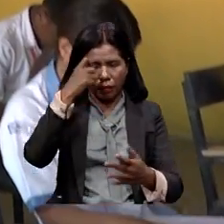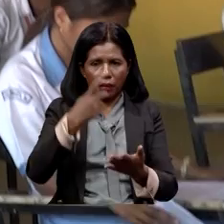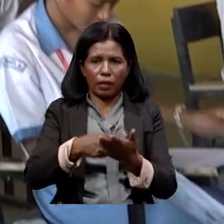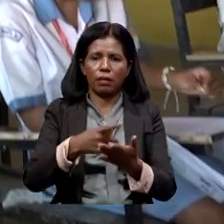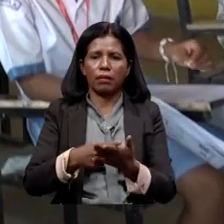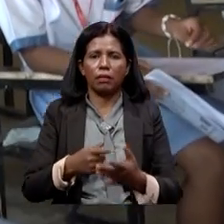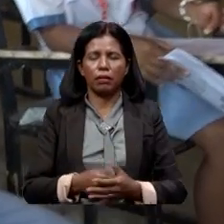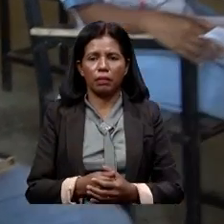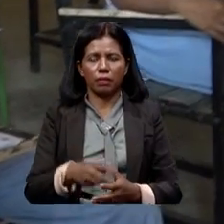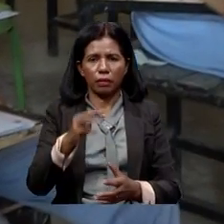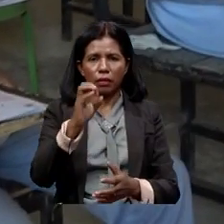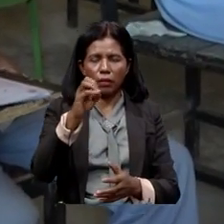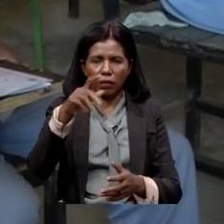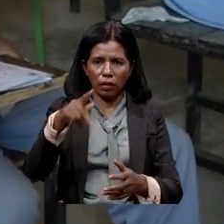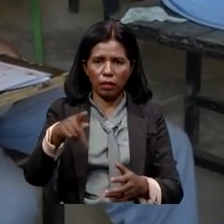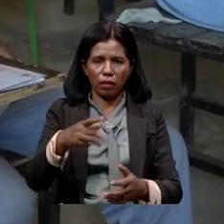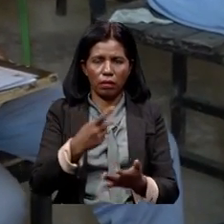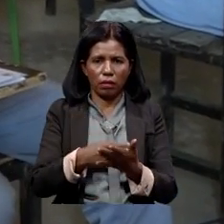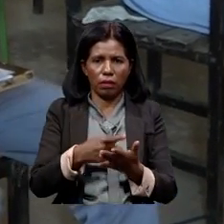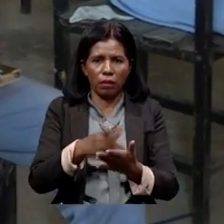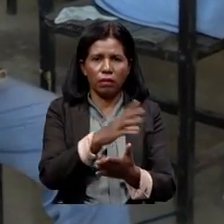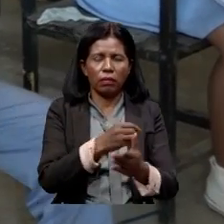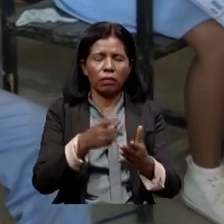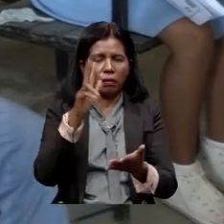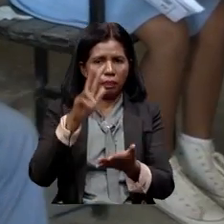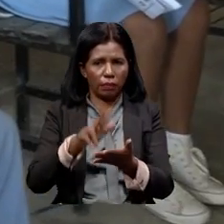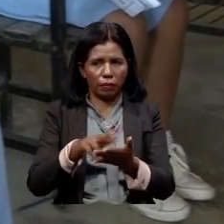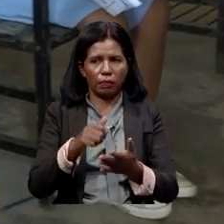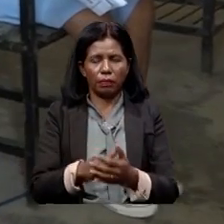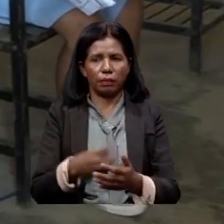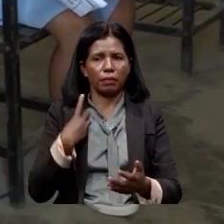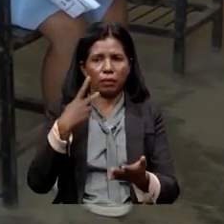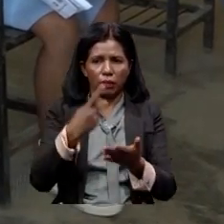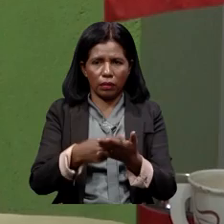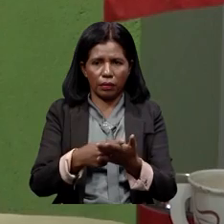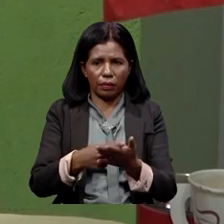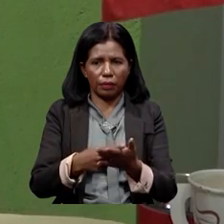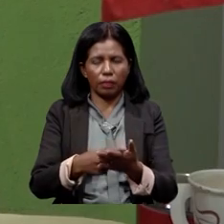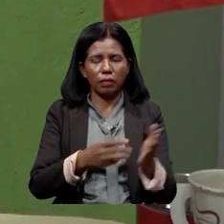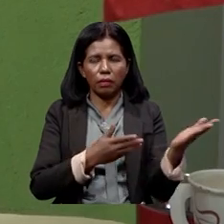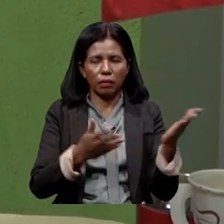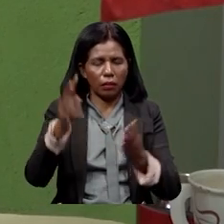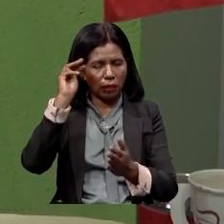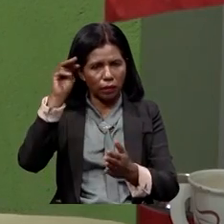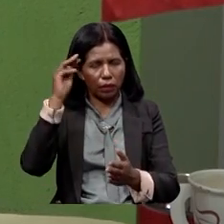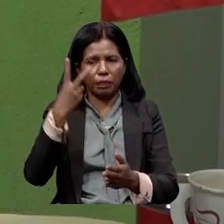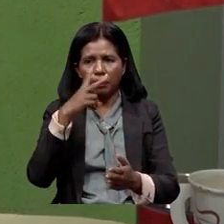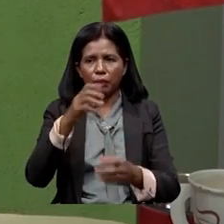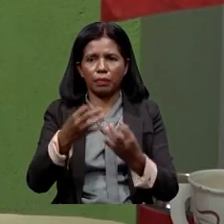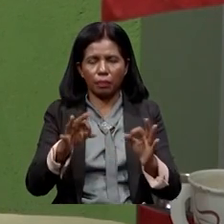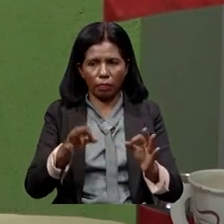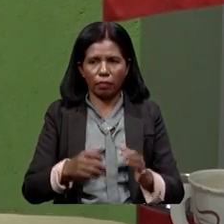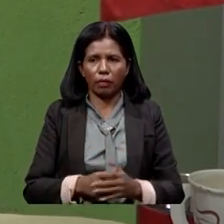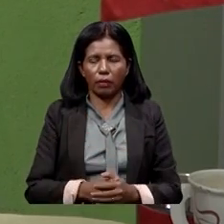Ministro Obras Públicas a minha proposta a minha prova a minha proposta no Ministro Etiana Ministro Musara Etiana a vamos